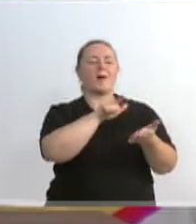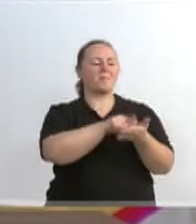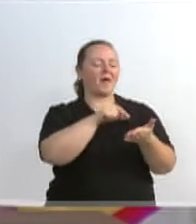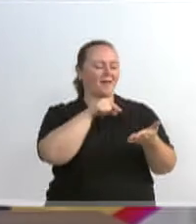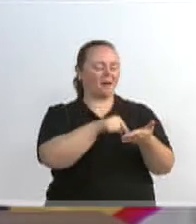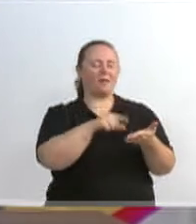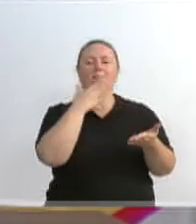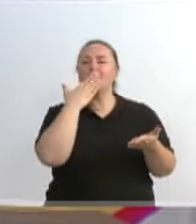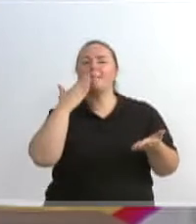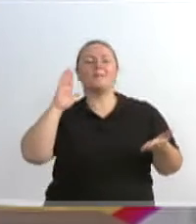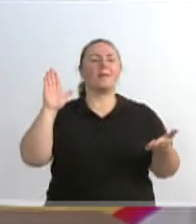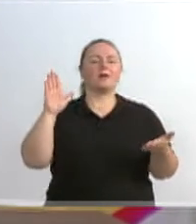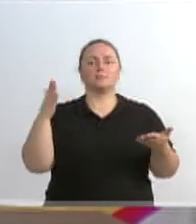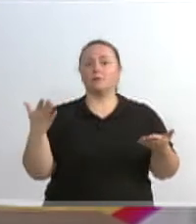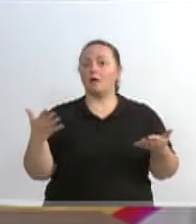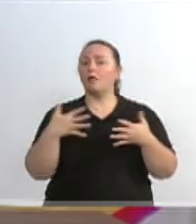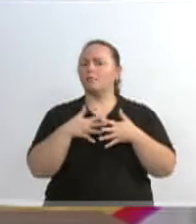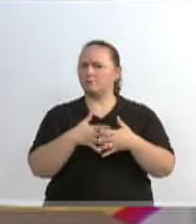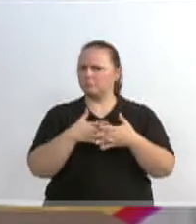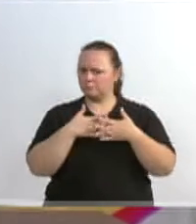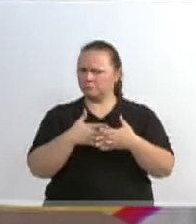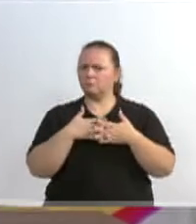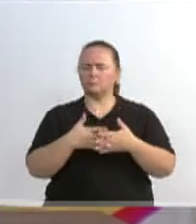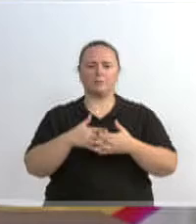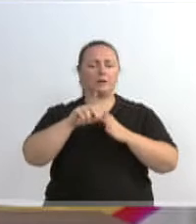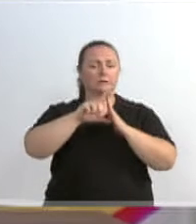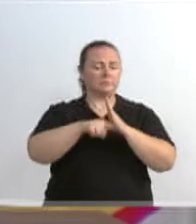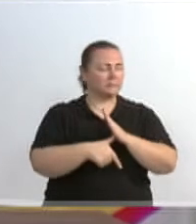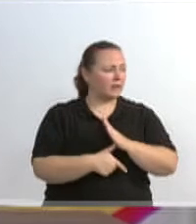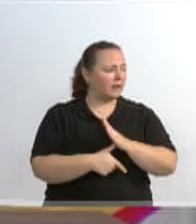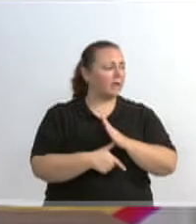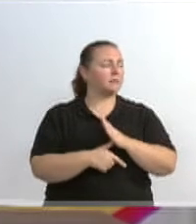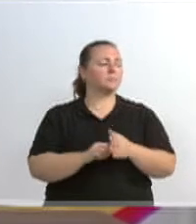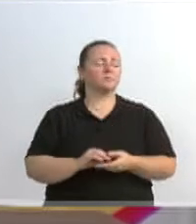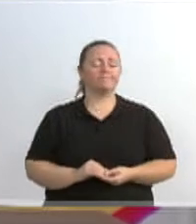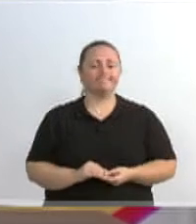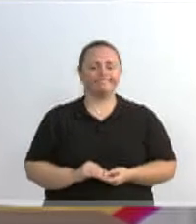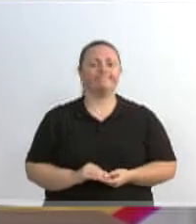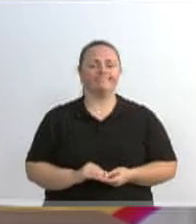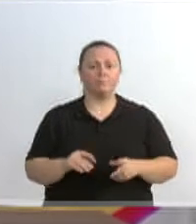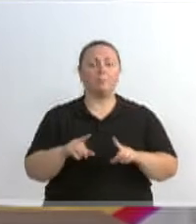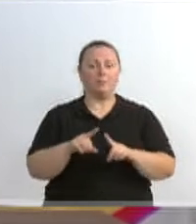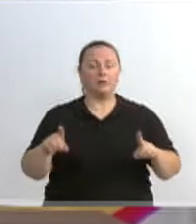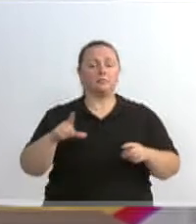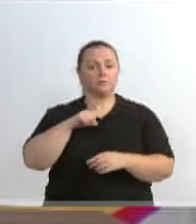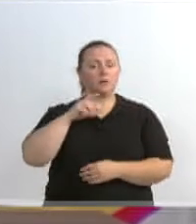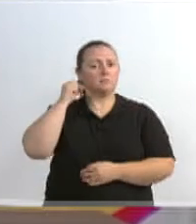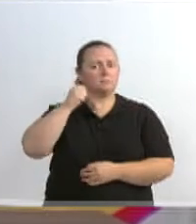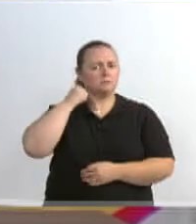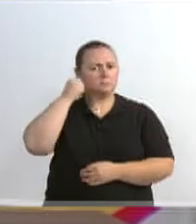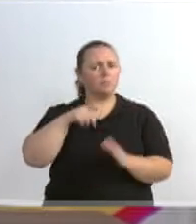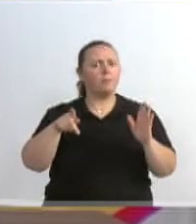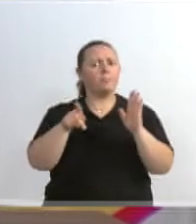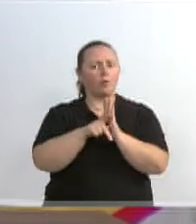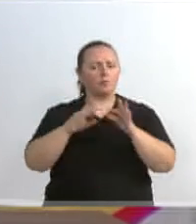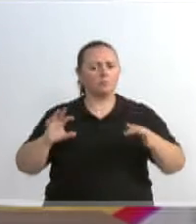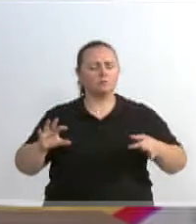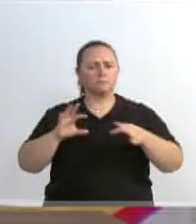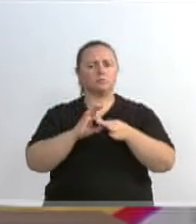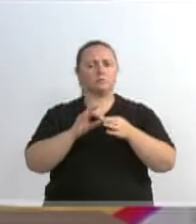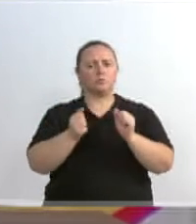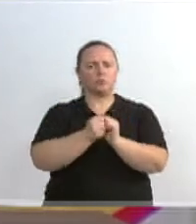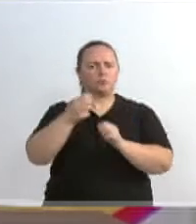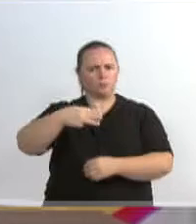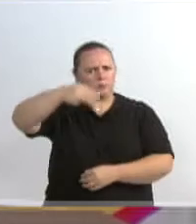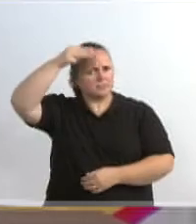promessa tá realmente complicado e se fala em atraso do governo federal nós temos um senador que é do partido do prefeito que é aliado do presidente temer